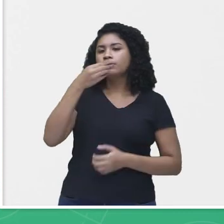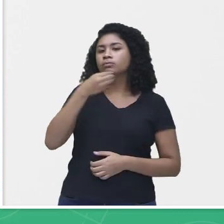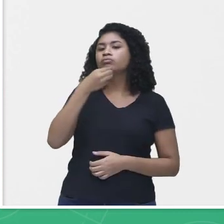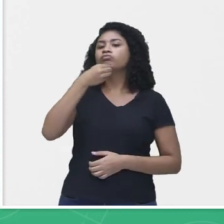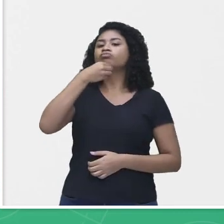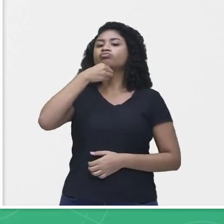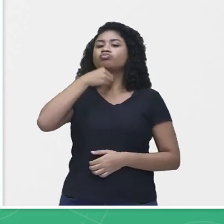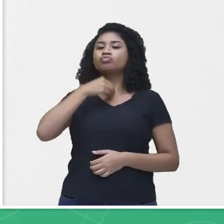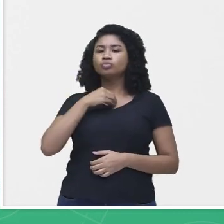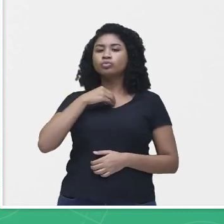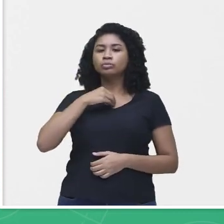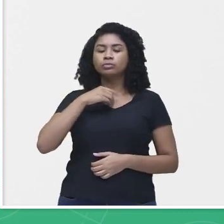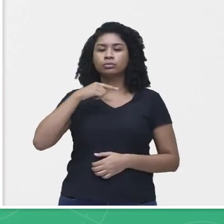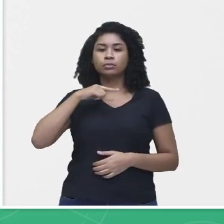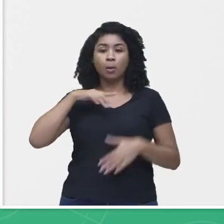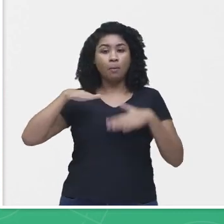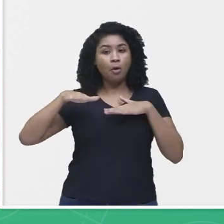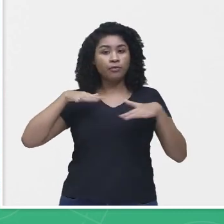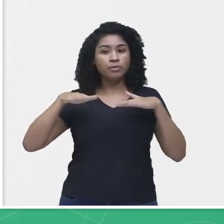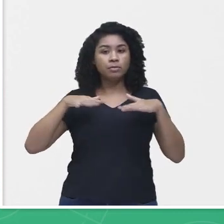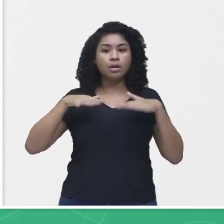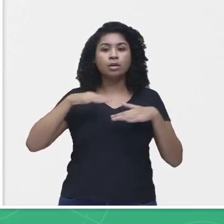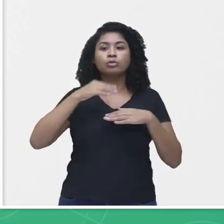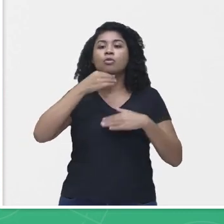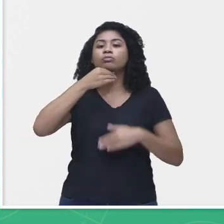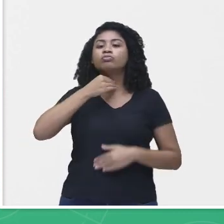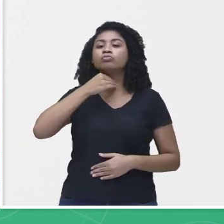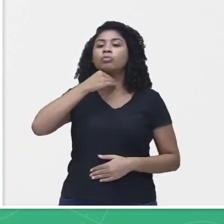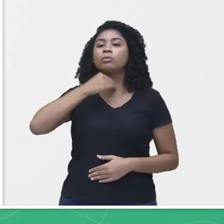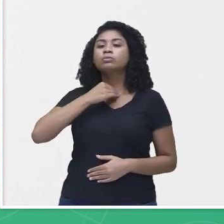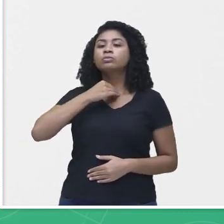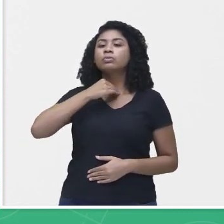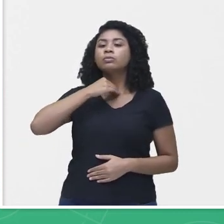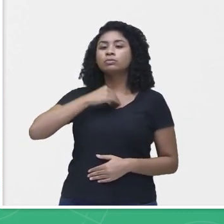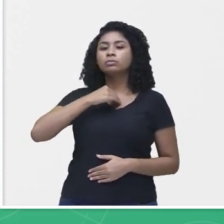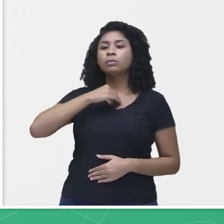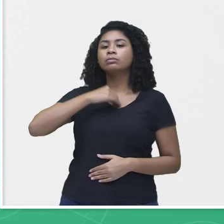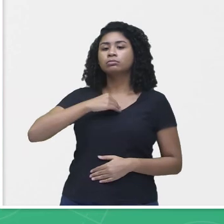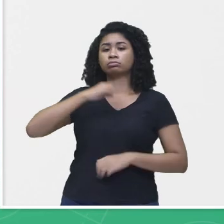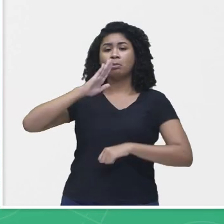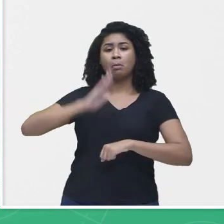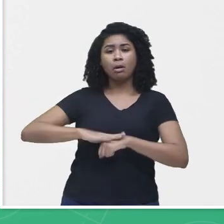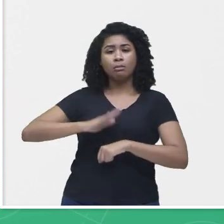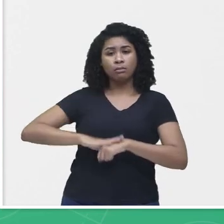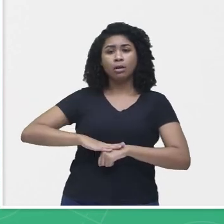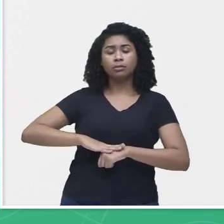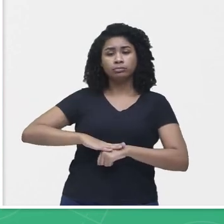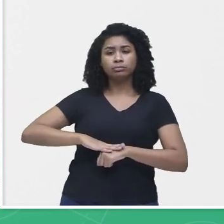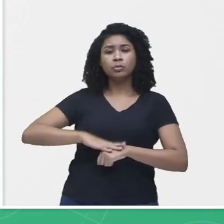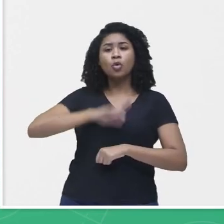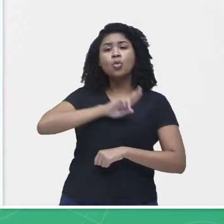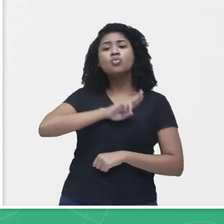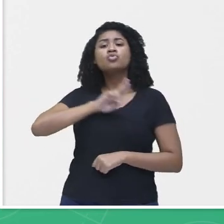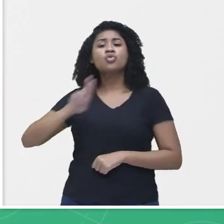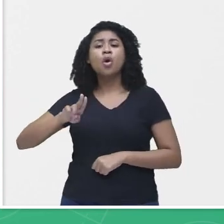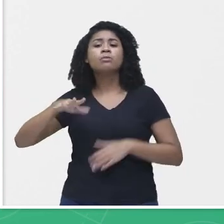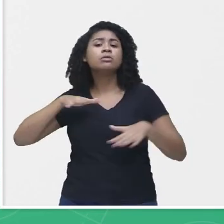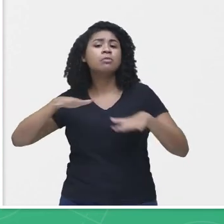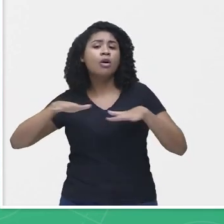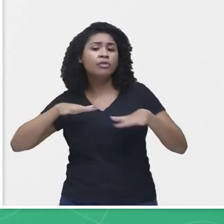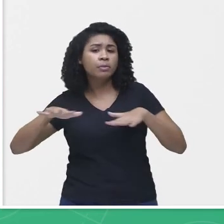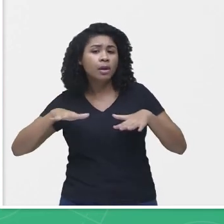estômago. Ele se move pelo esôfago através de movimentos involuntários denominados, letra A,